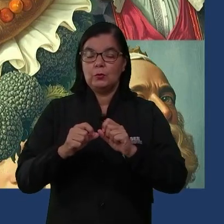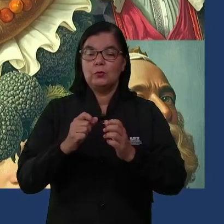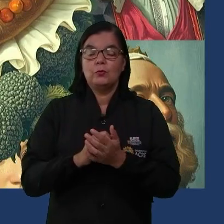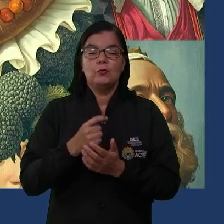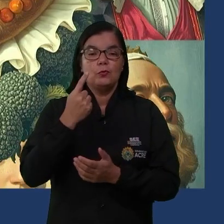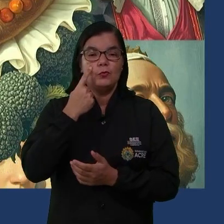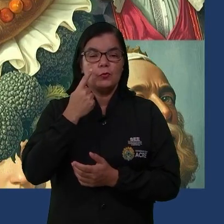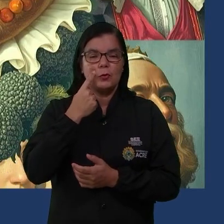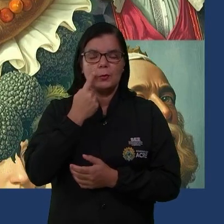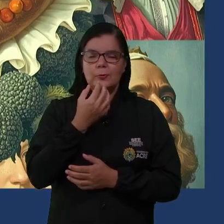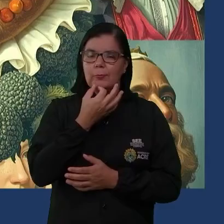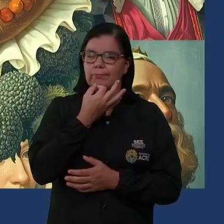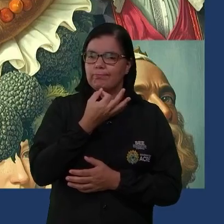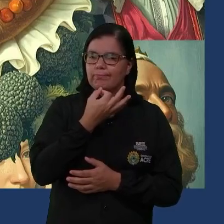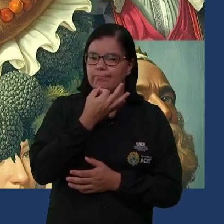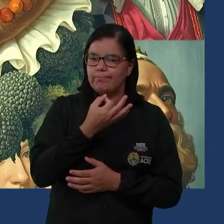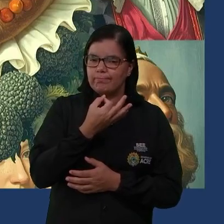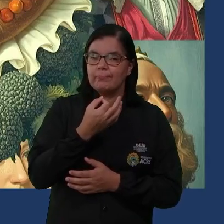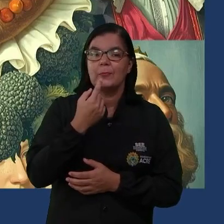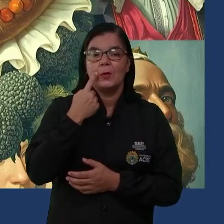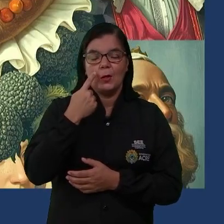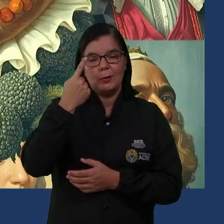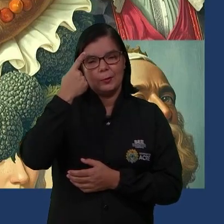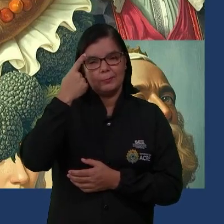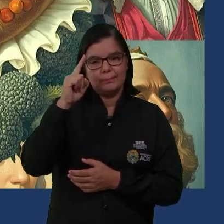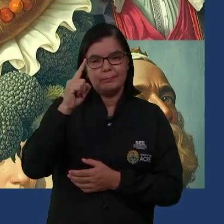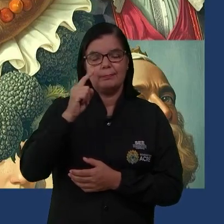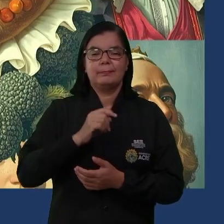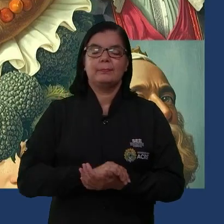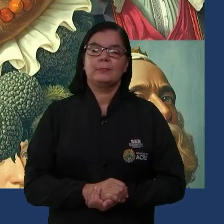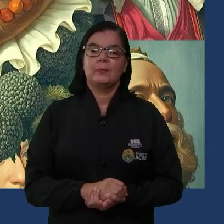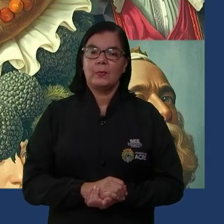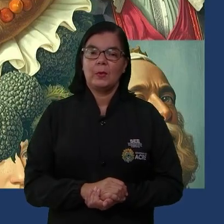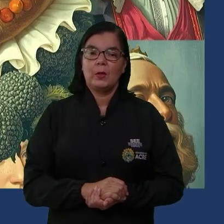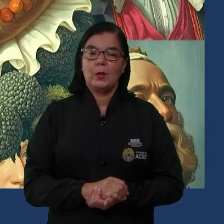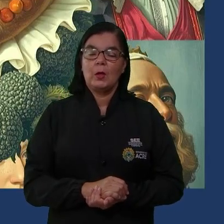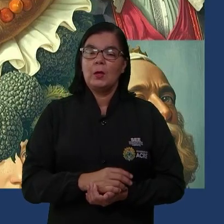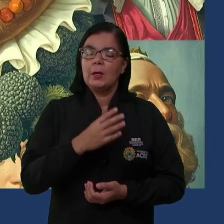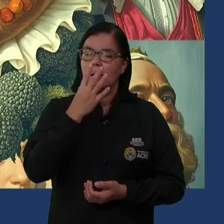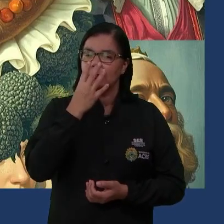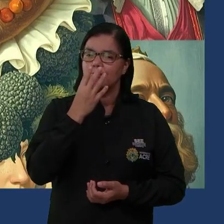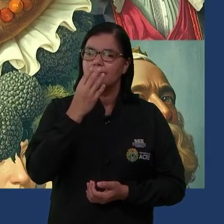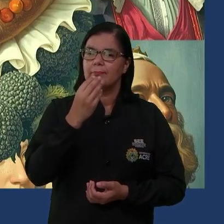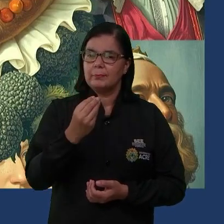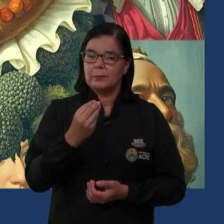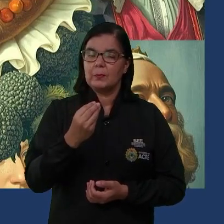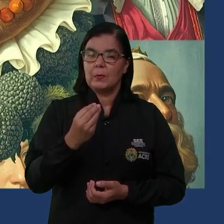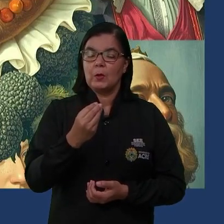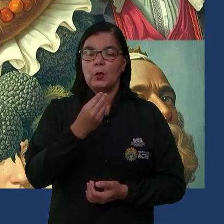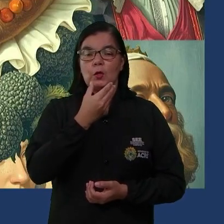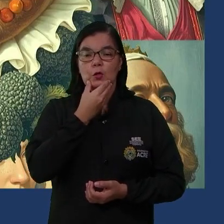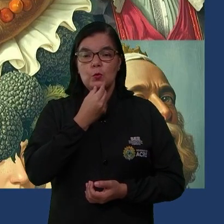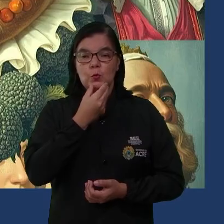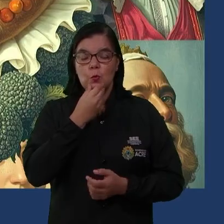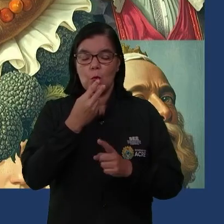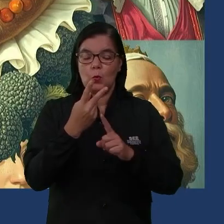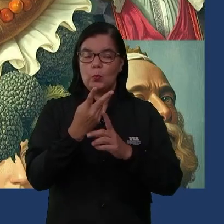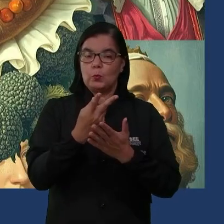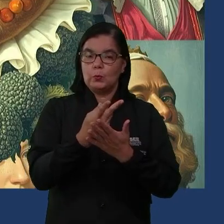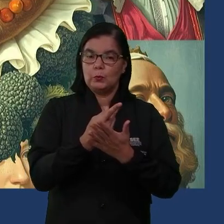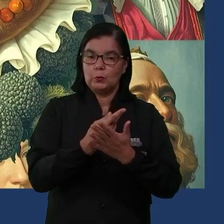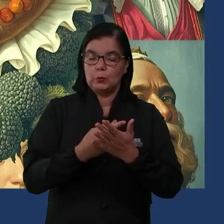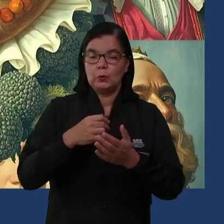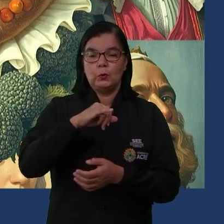lente irônica e criativa. E os retratos desse autor, de